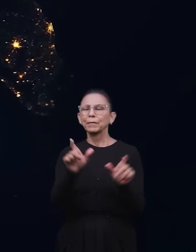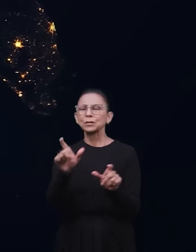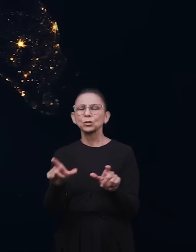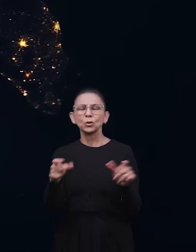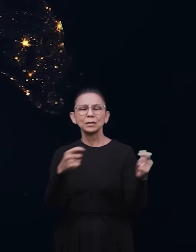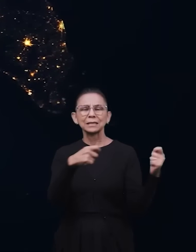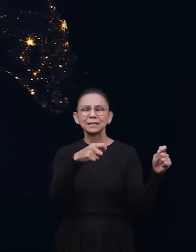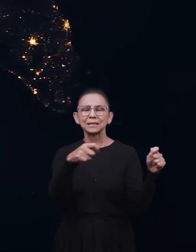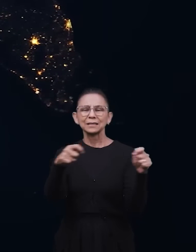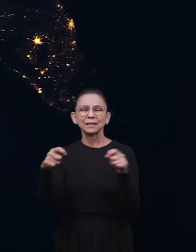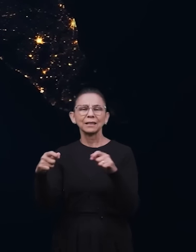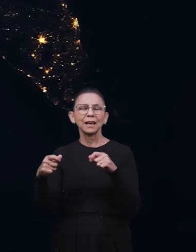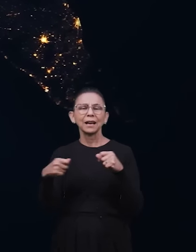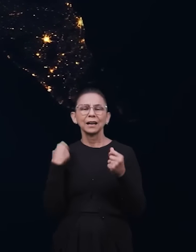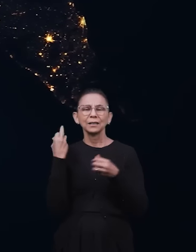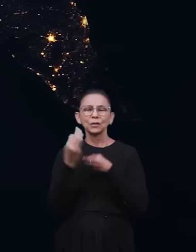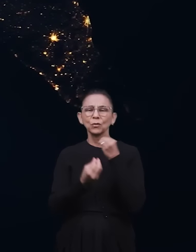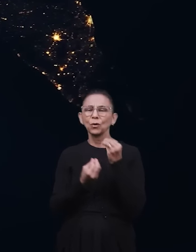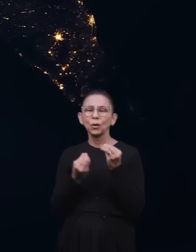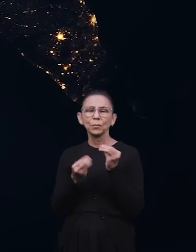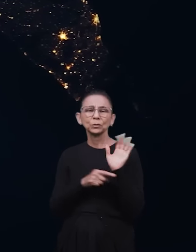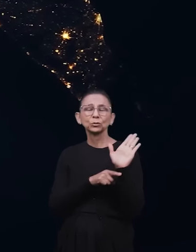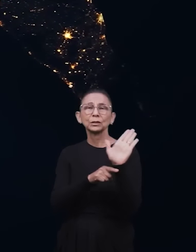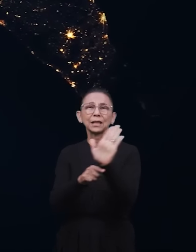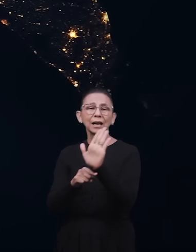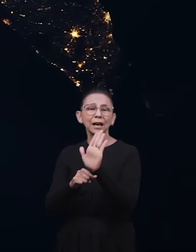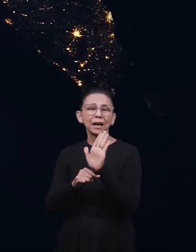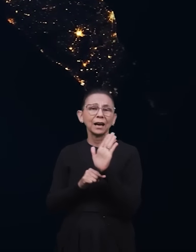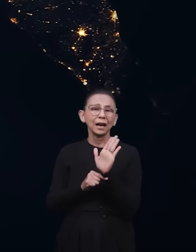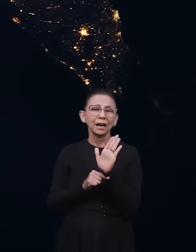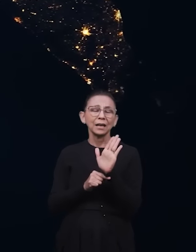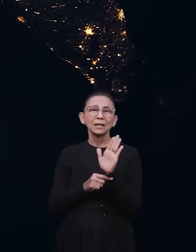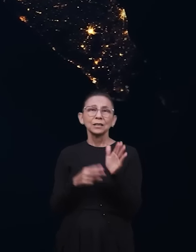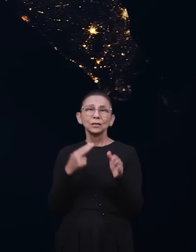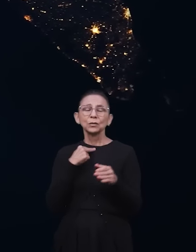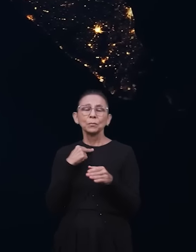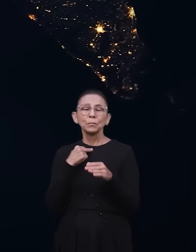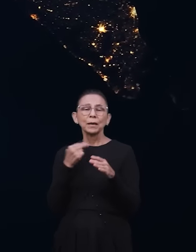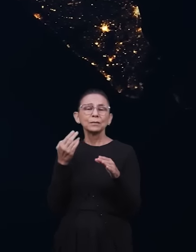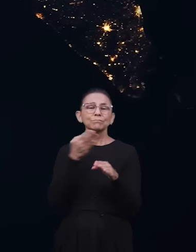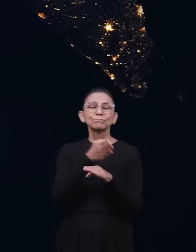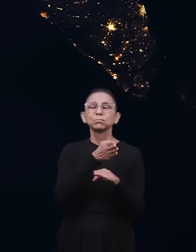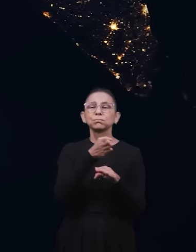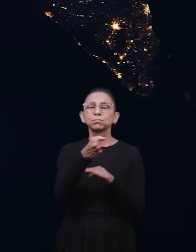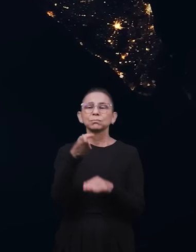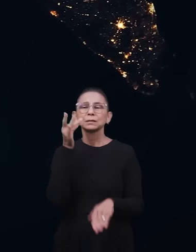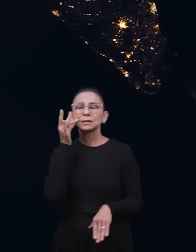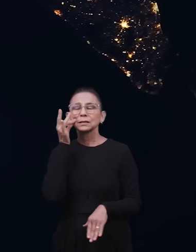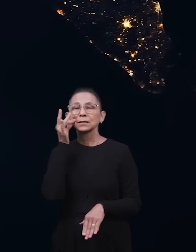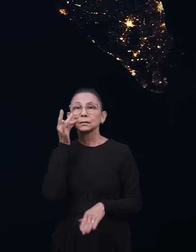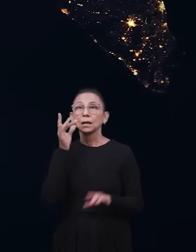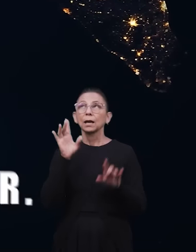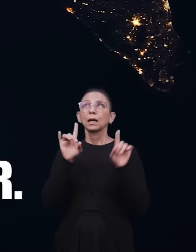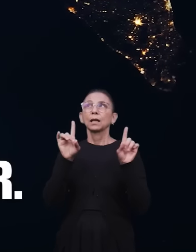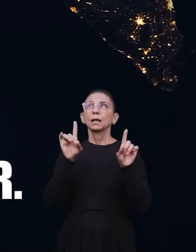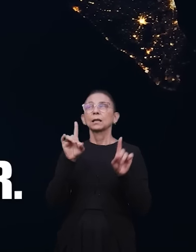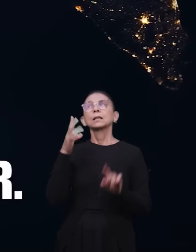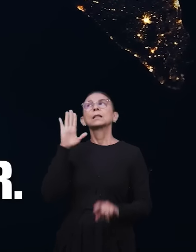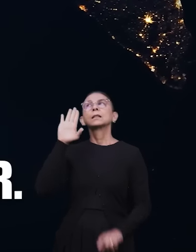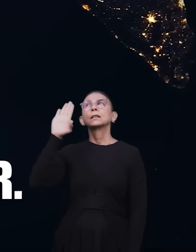A oração vai aonde eu não posso ir.